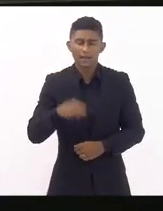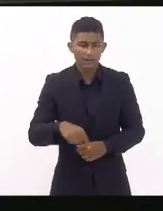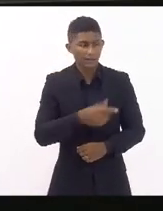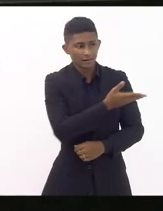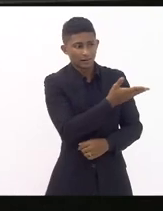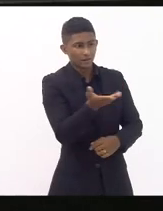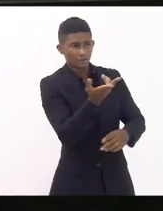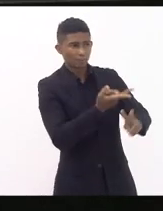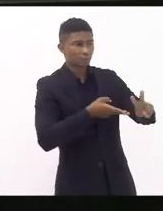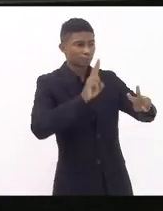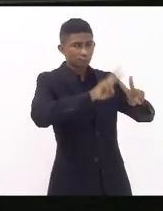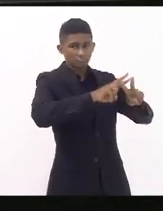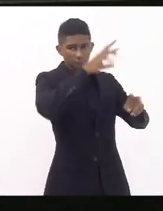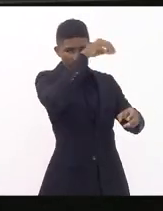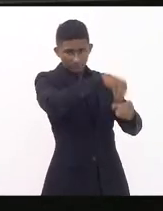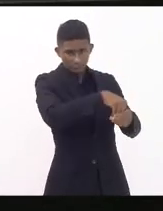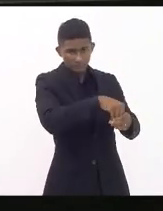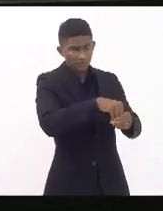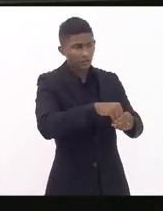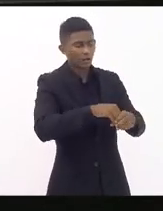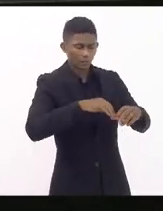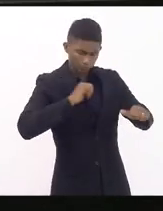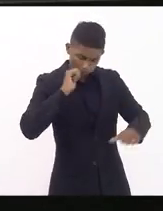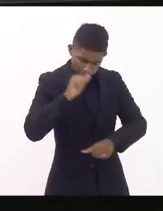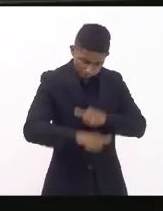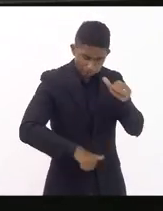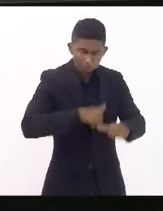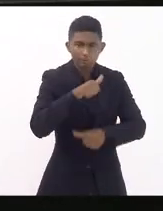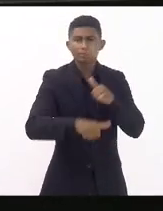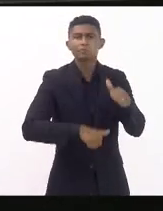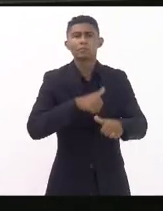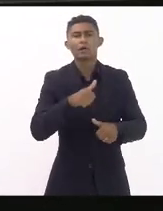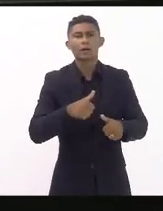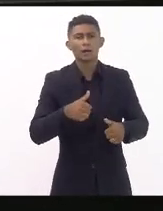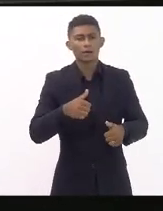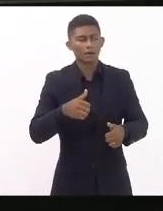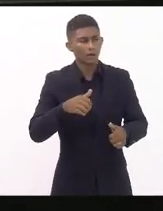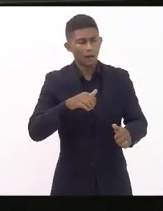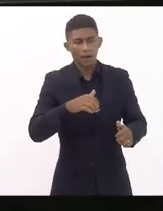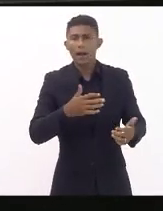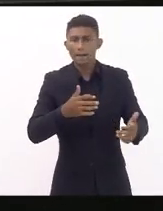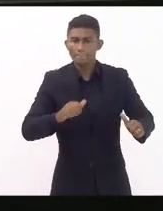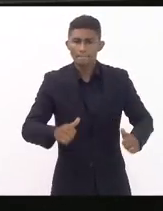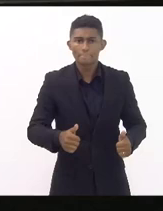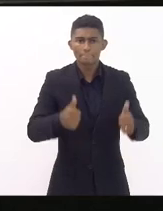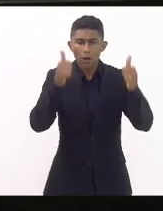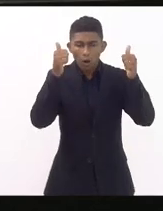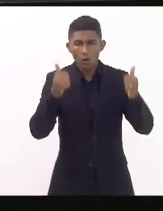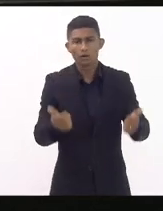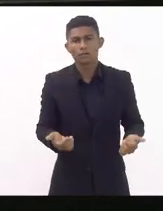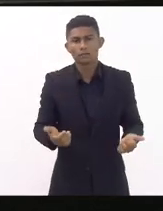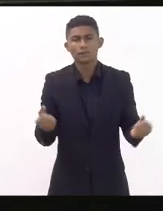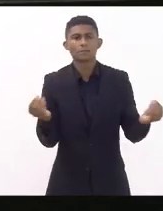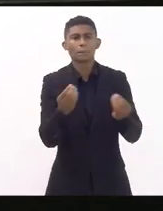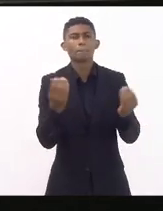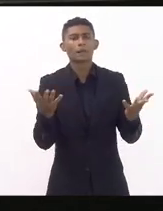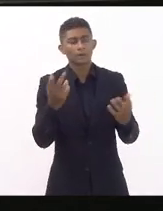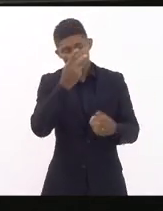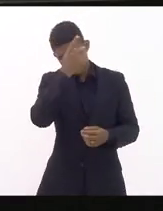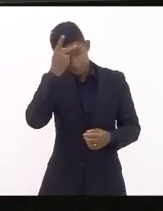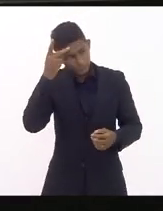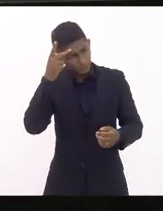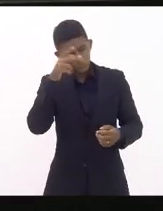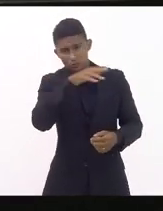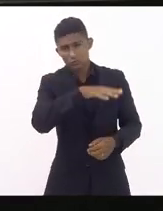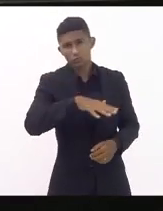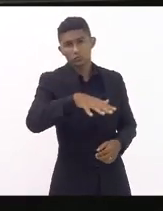presos. Nós estamos falando de cuidar e tratar pessoas de modo que possibilite para essa pessoa